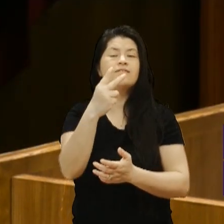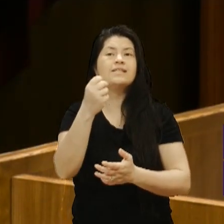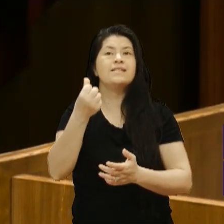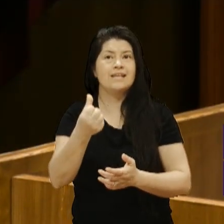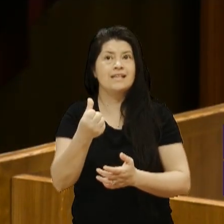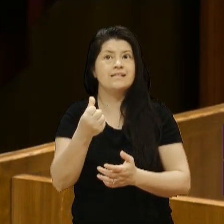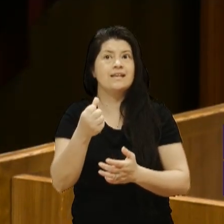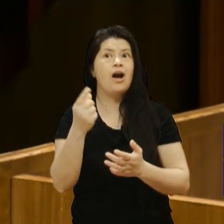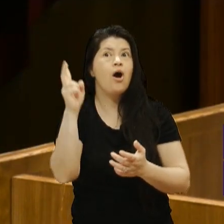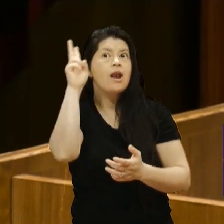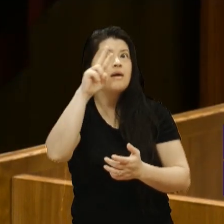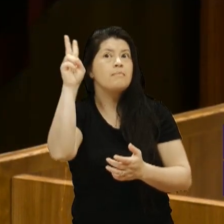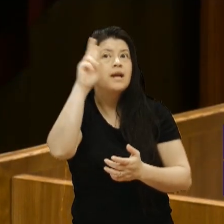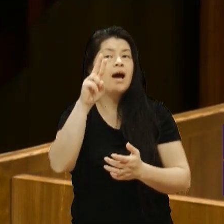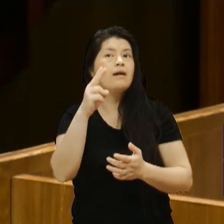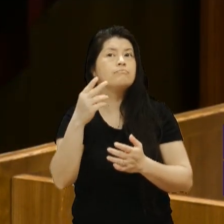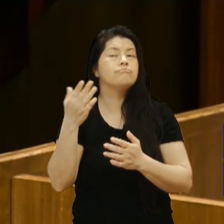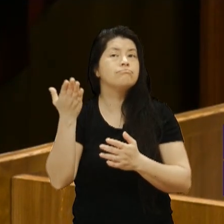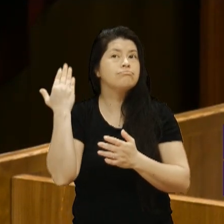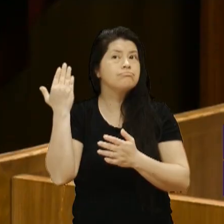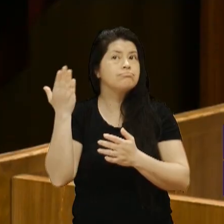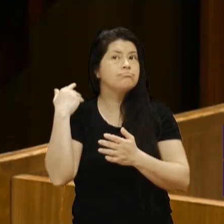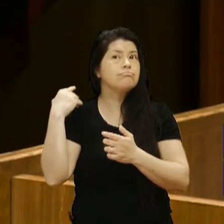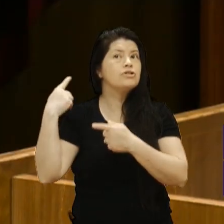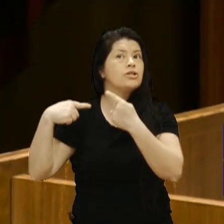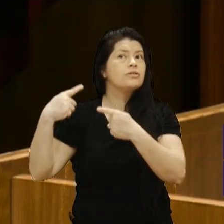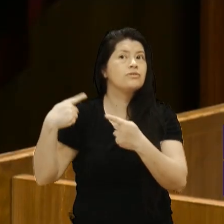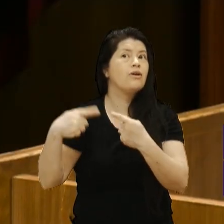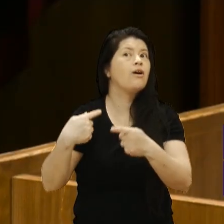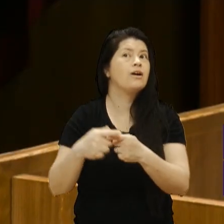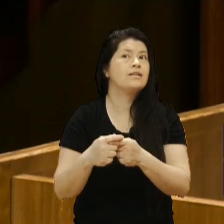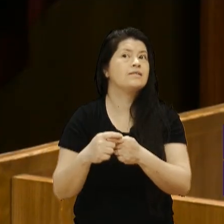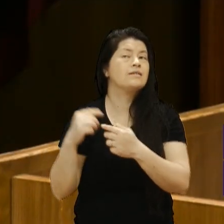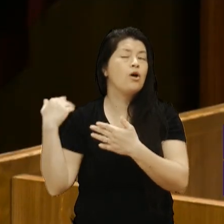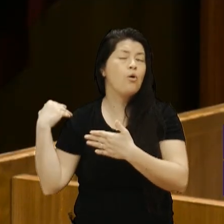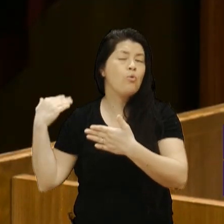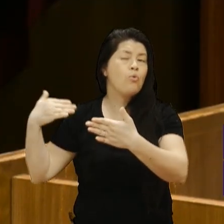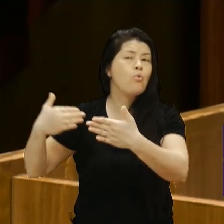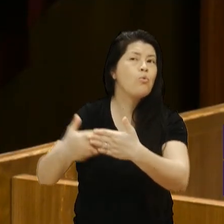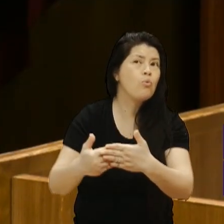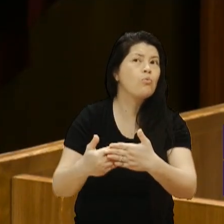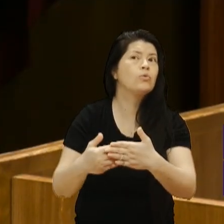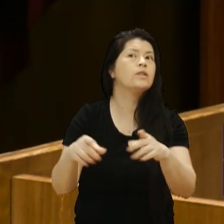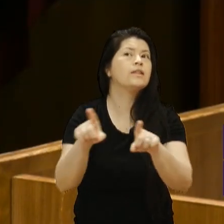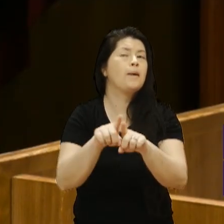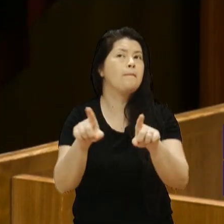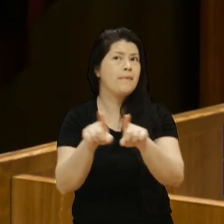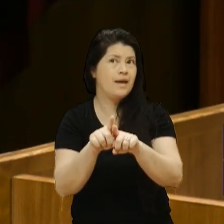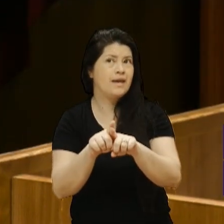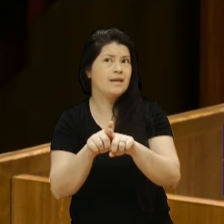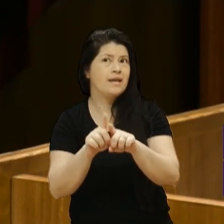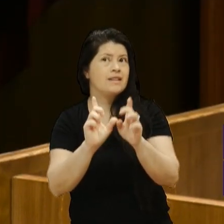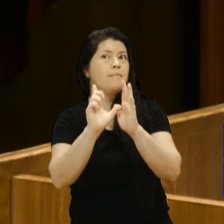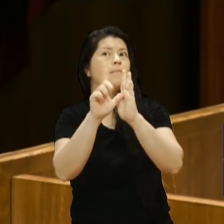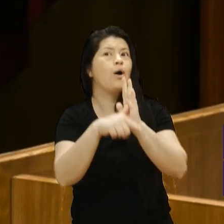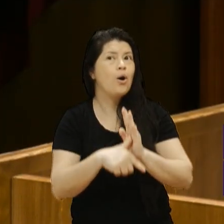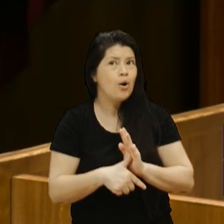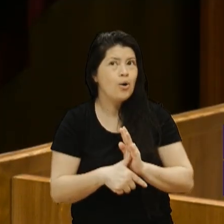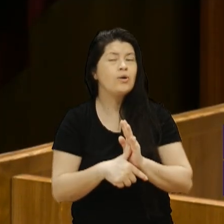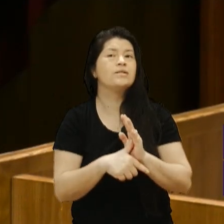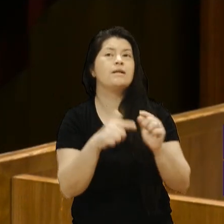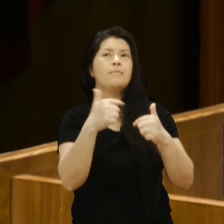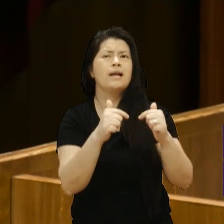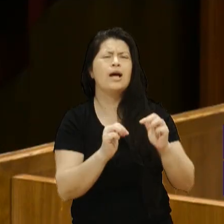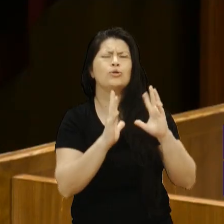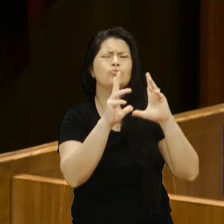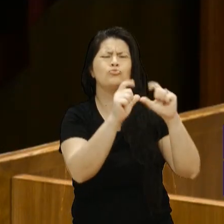aqui faço uma lembrança aos meus antepassados, lembrar das gerações que vieram depois, também daqueles que trabalharam quando tudo